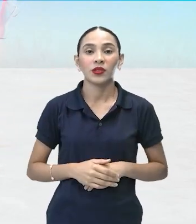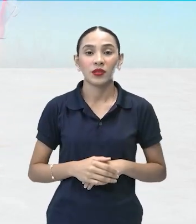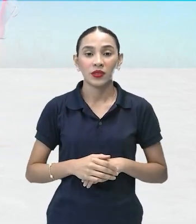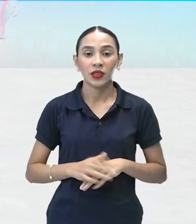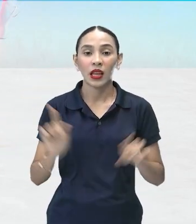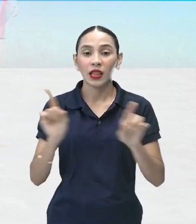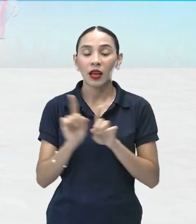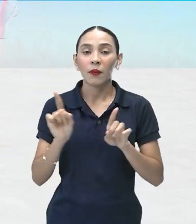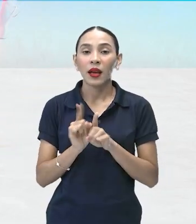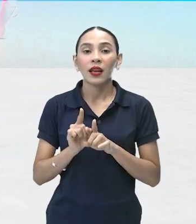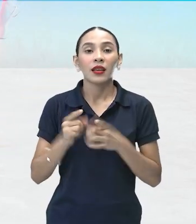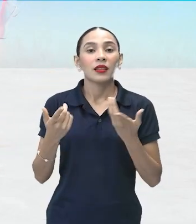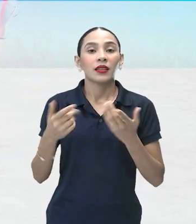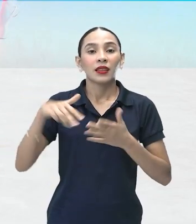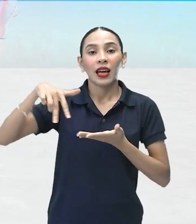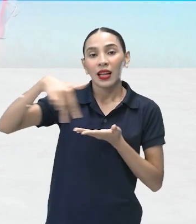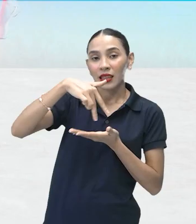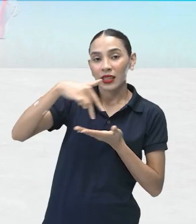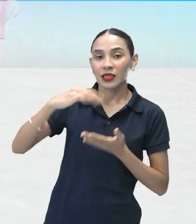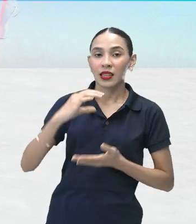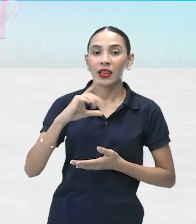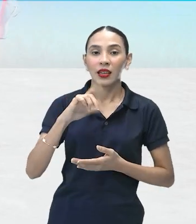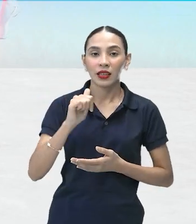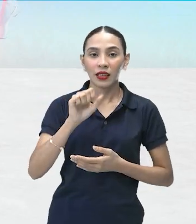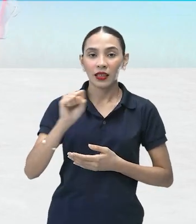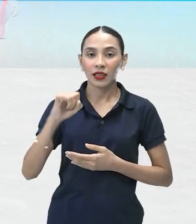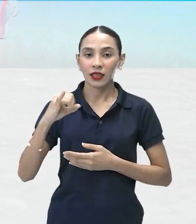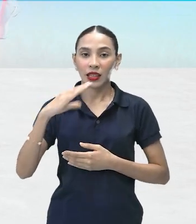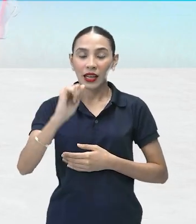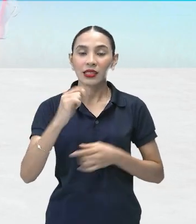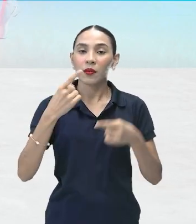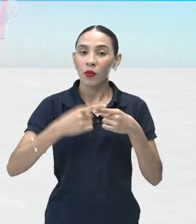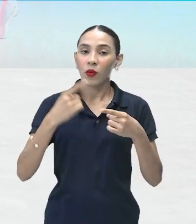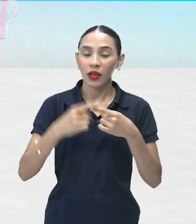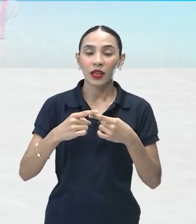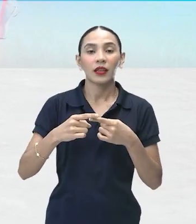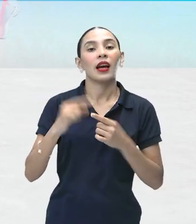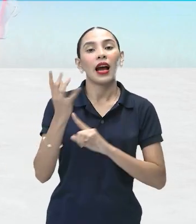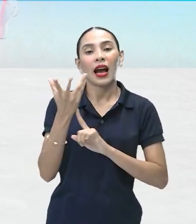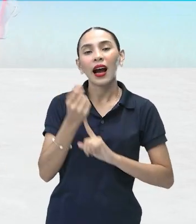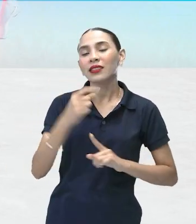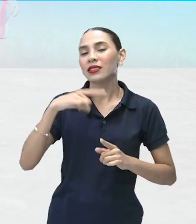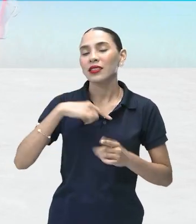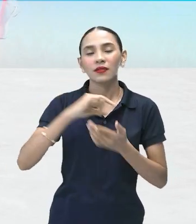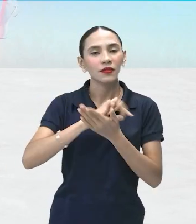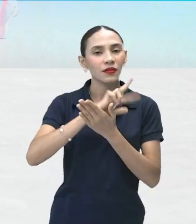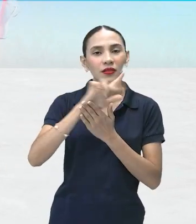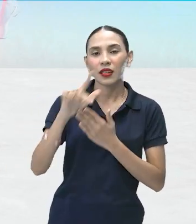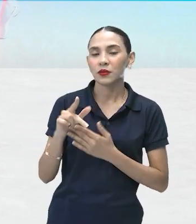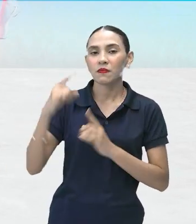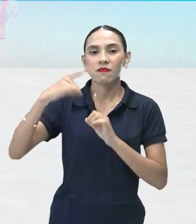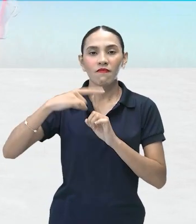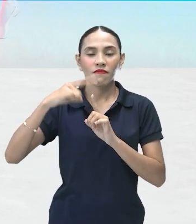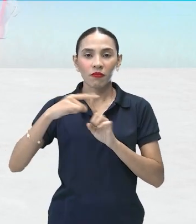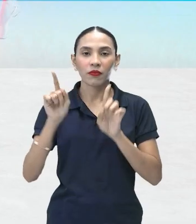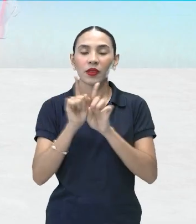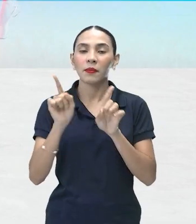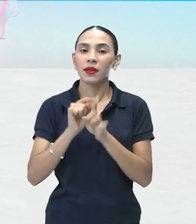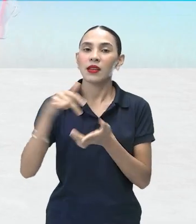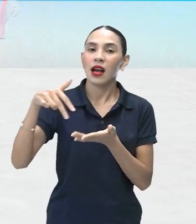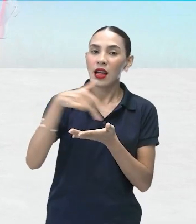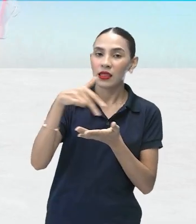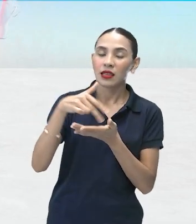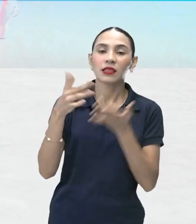na dança clássica também, porque a arte ela envolve não só as artes plásticas, como também a dança, né,